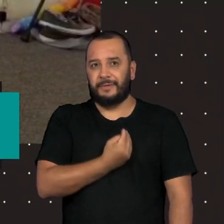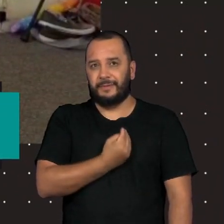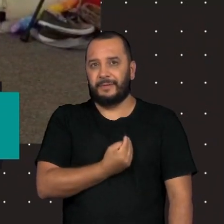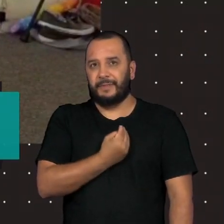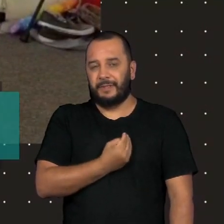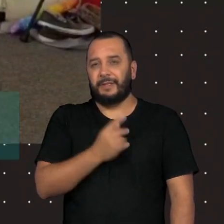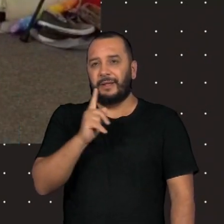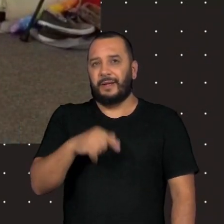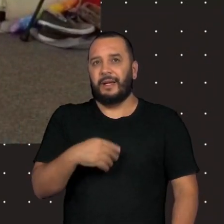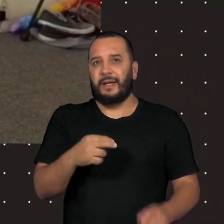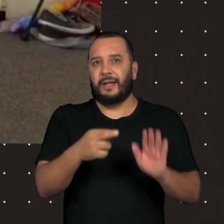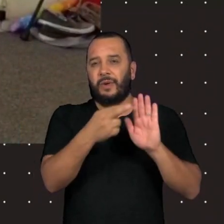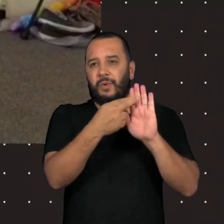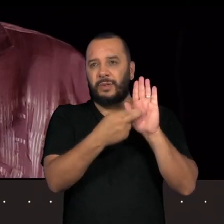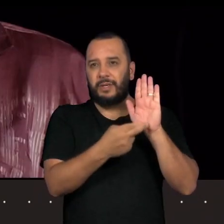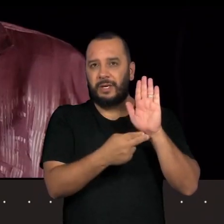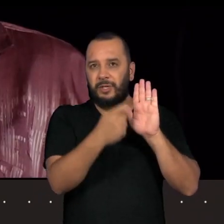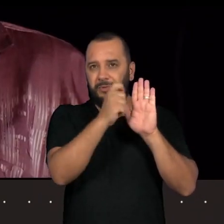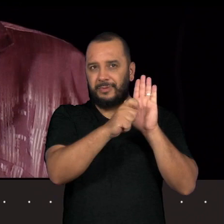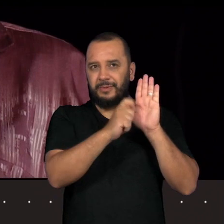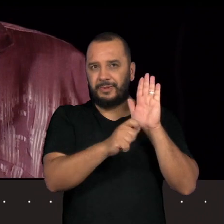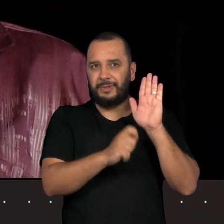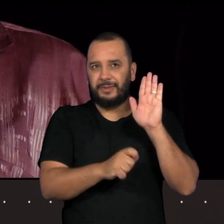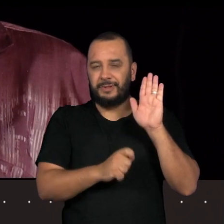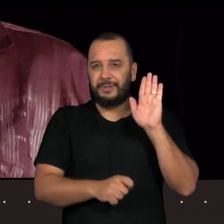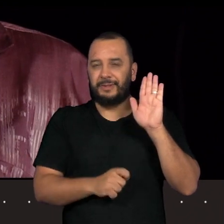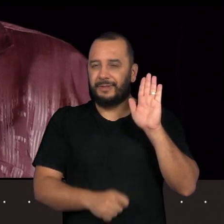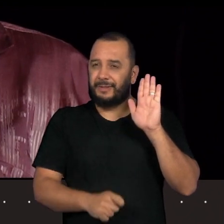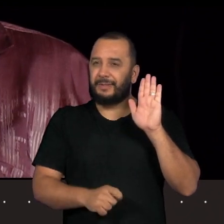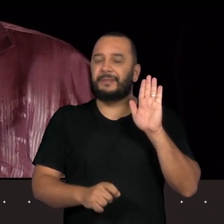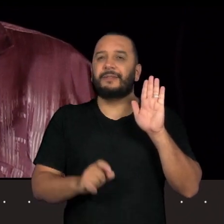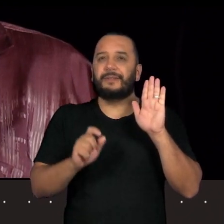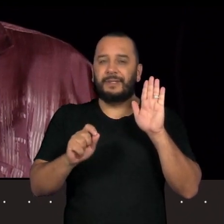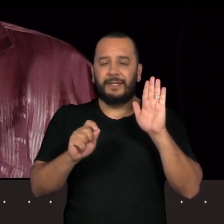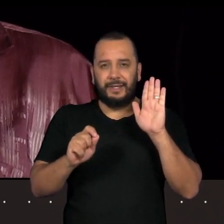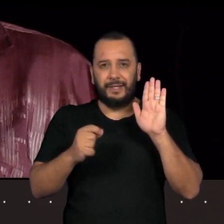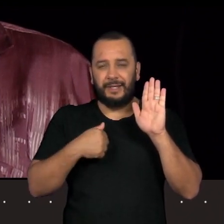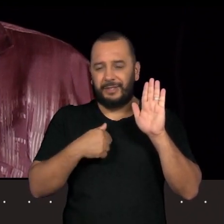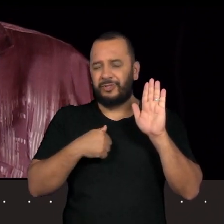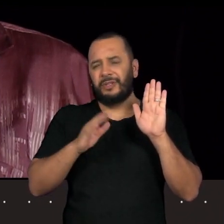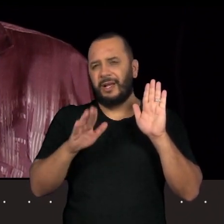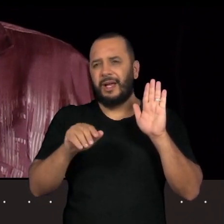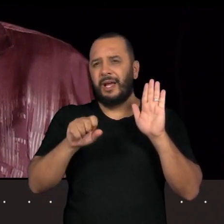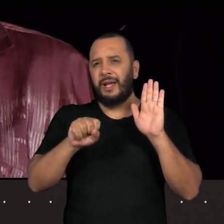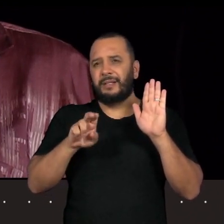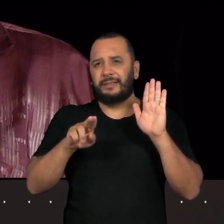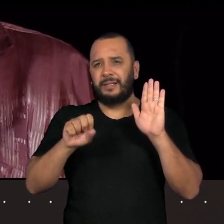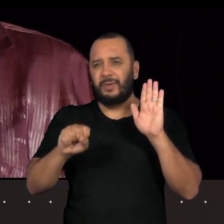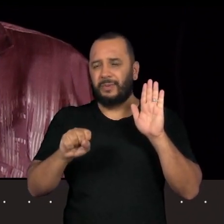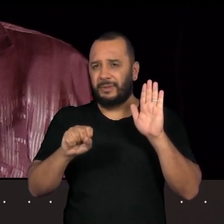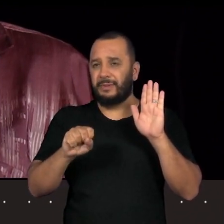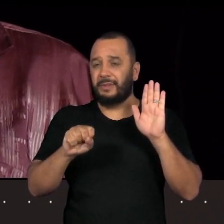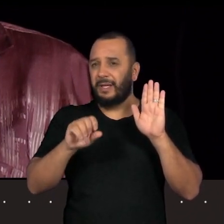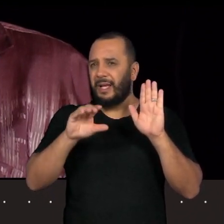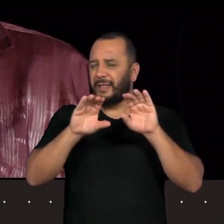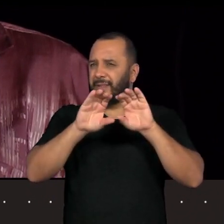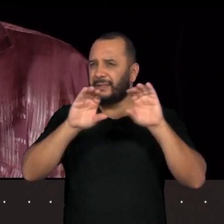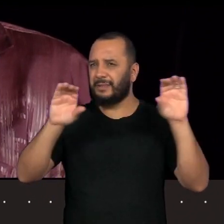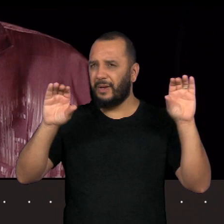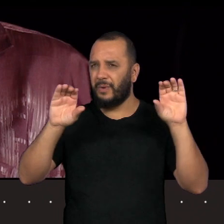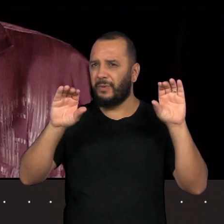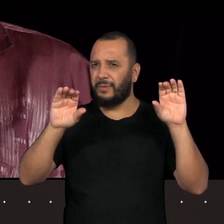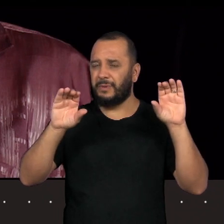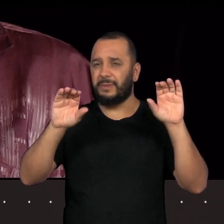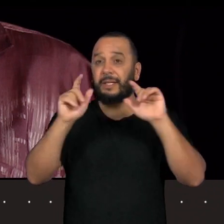o roteiro de Céu de Estrelas. Uma das particularidades do